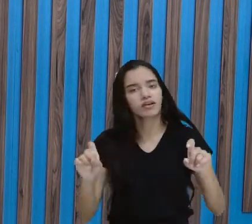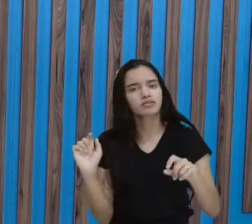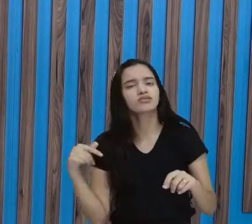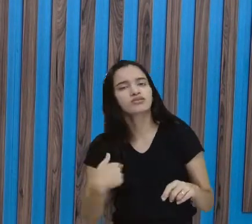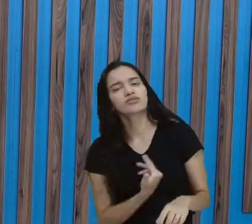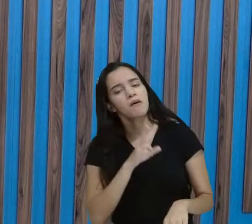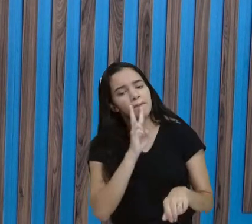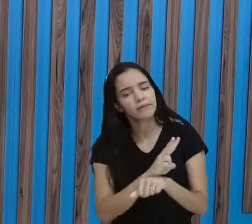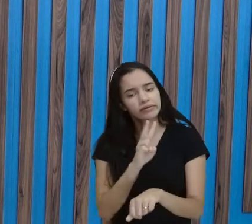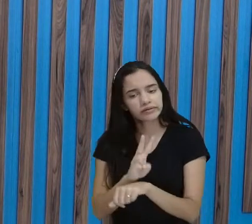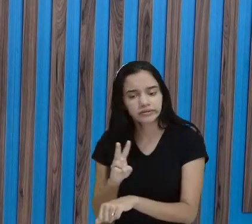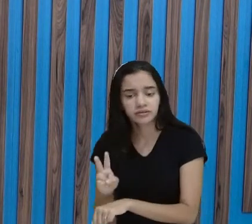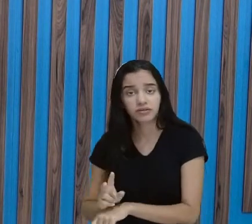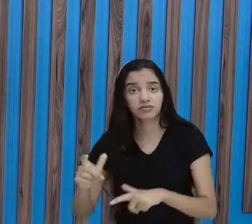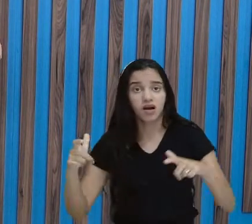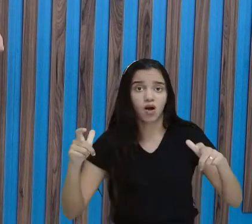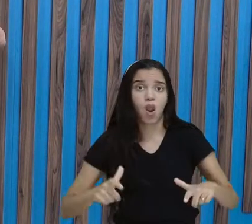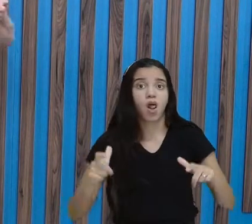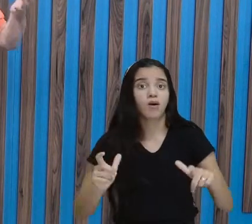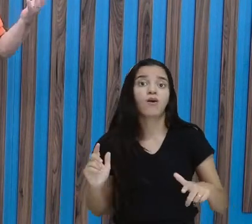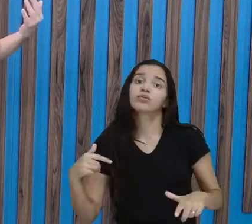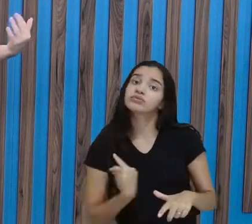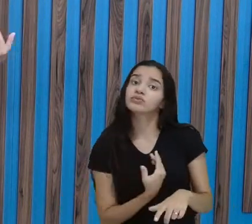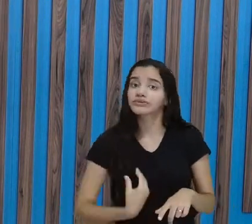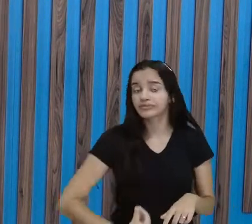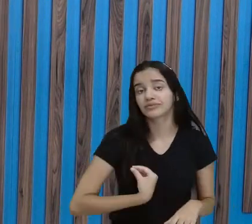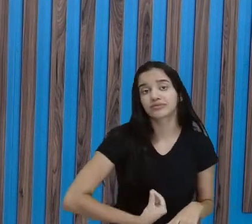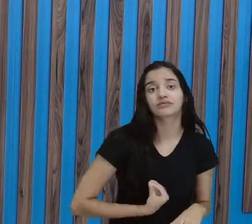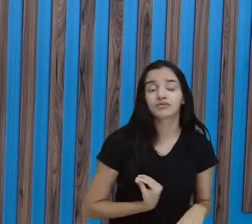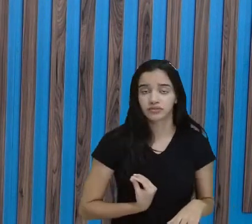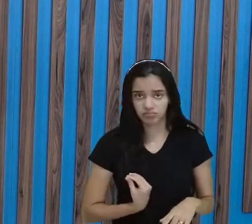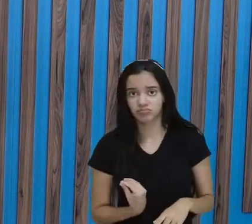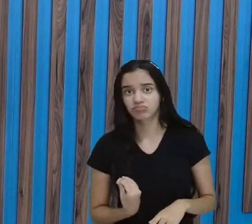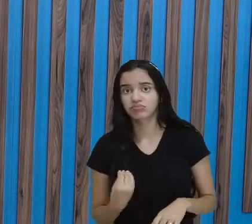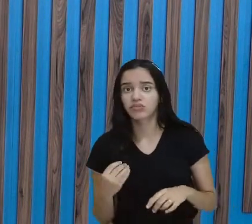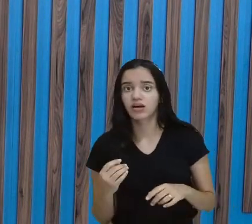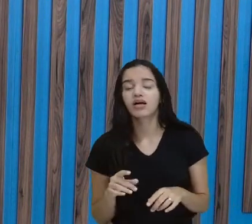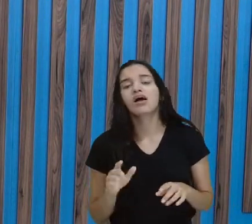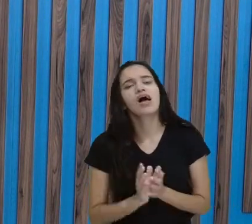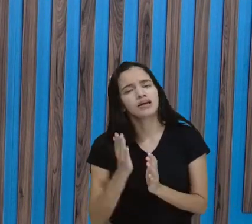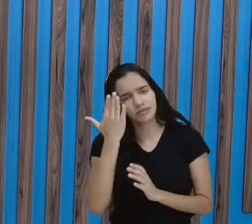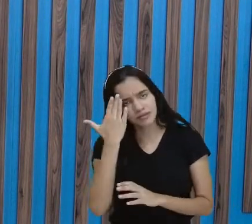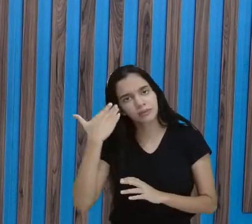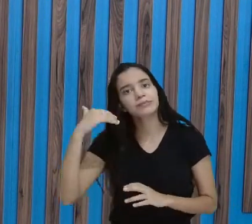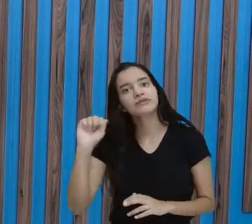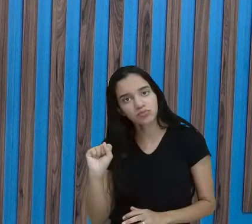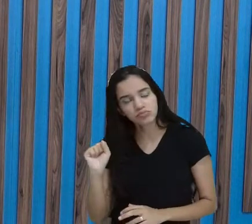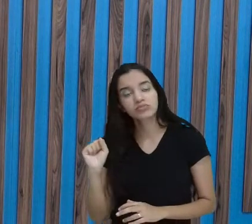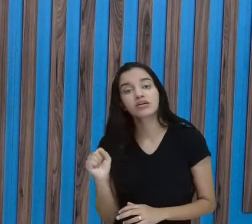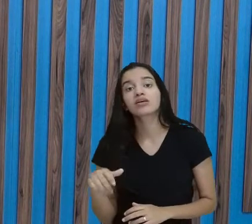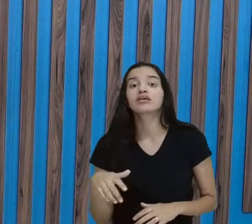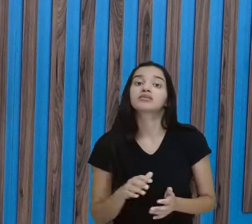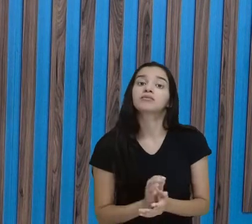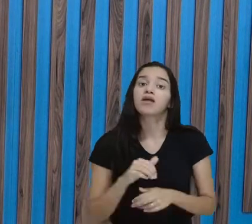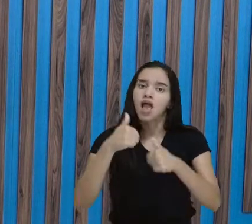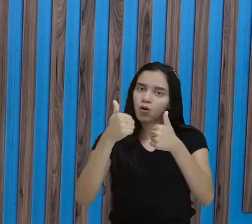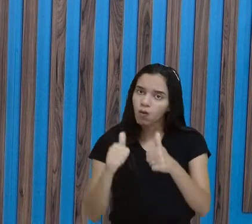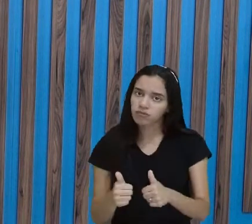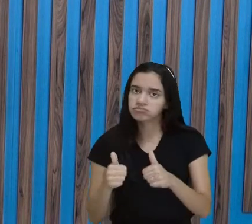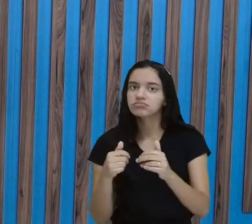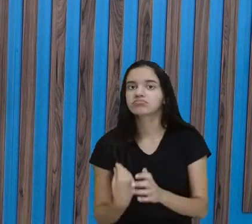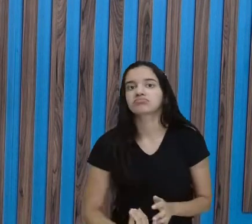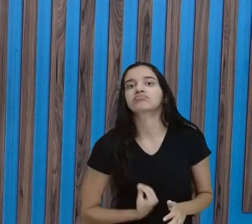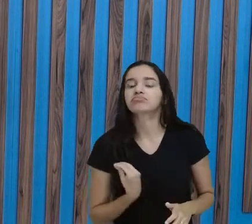preservar o espaço onde nós vivemos, as paisagens que estão ao nosso redor. Isso é sabedoria, é qualidade de vida, tá